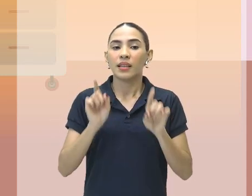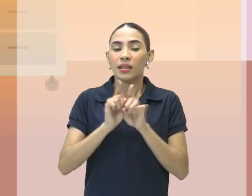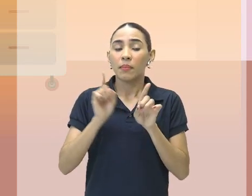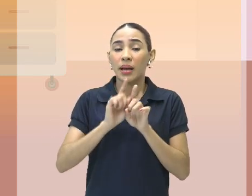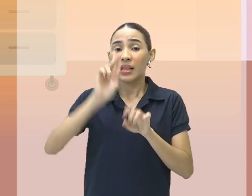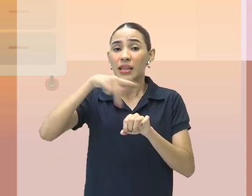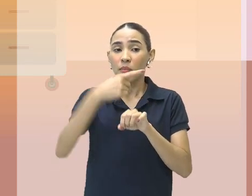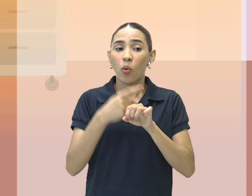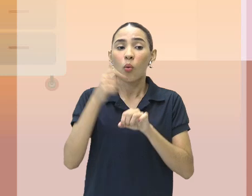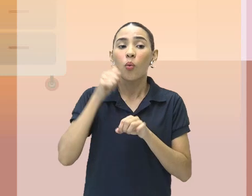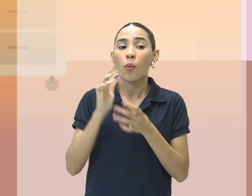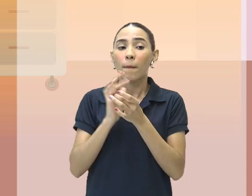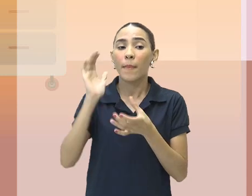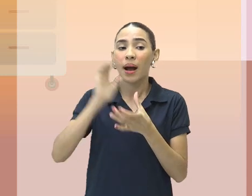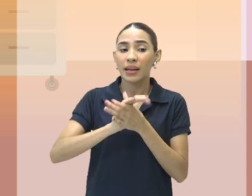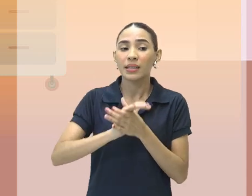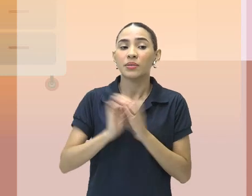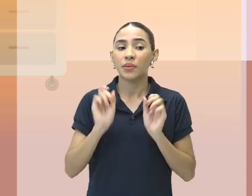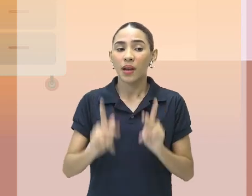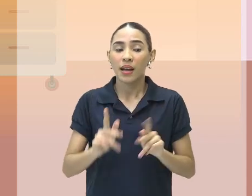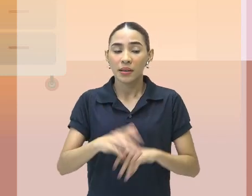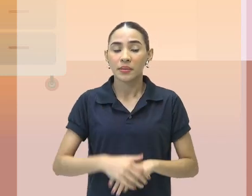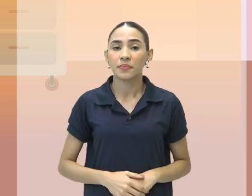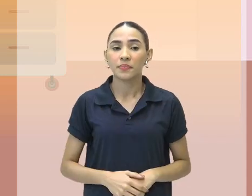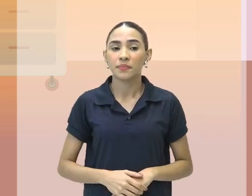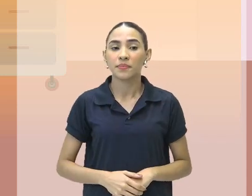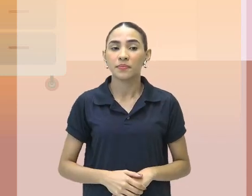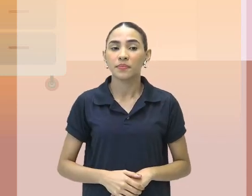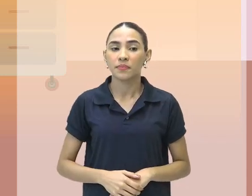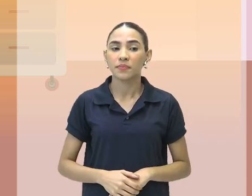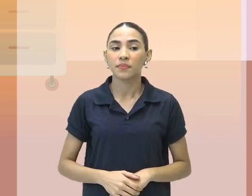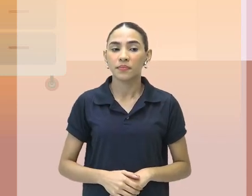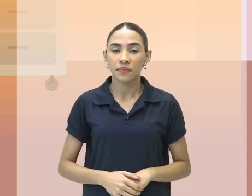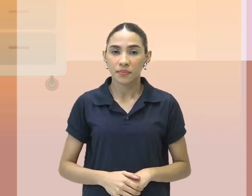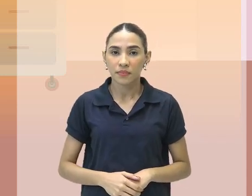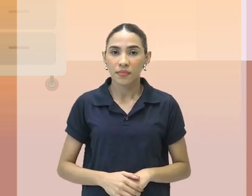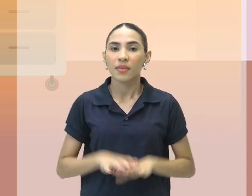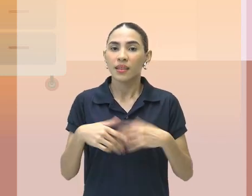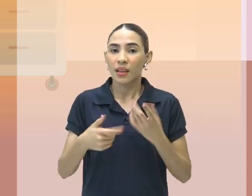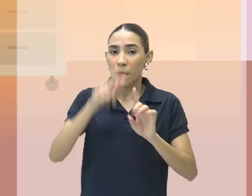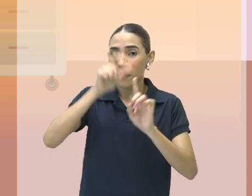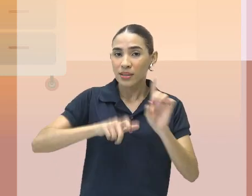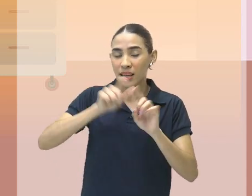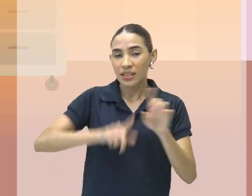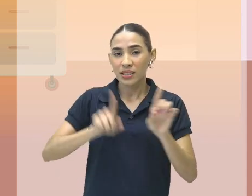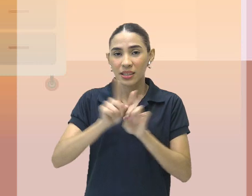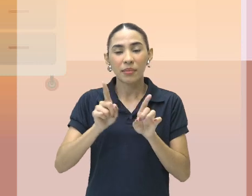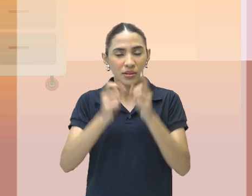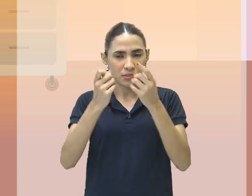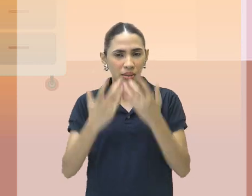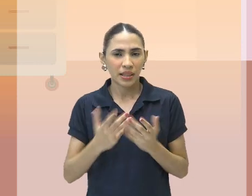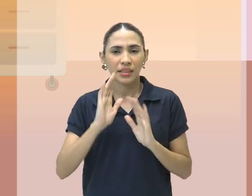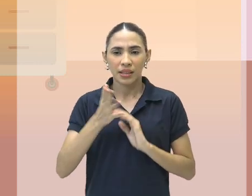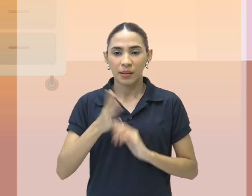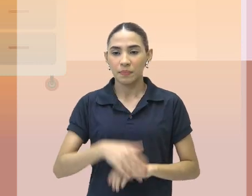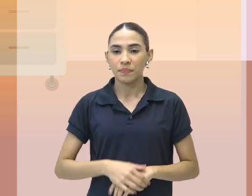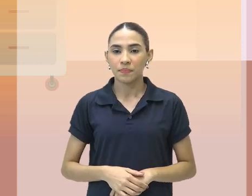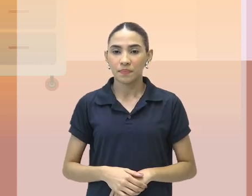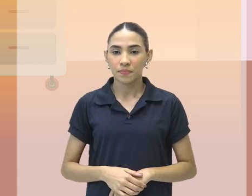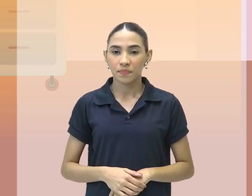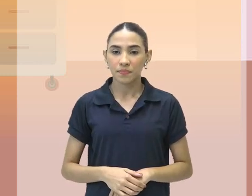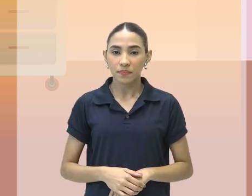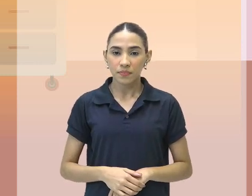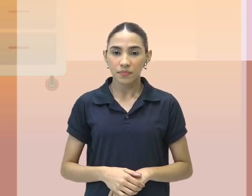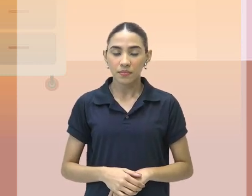marido depois, né? Continuando. Poucas personagens intervêm na narrativa, acabei de comentar com vocês.